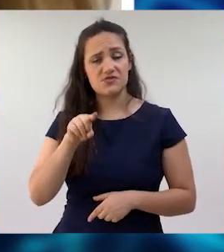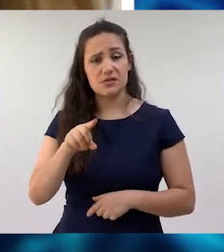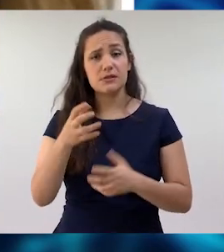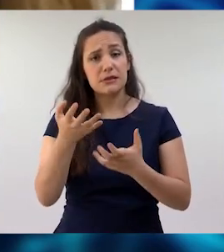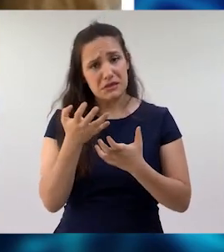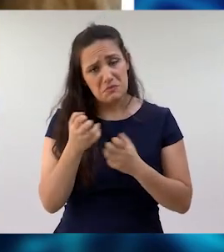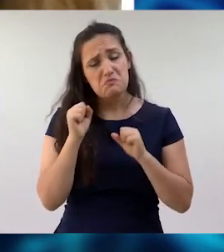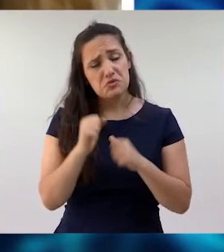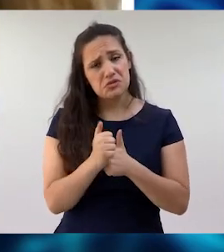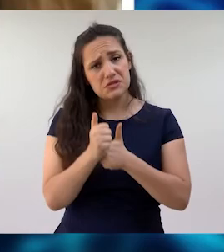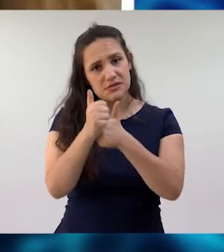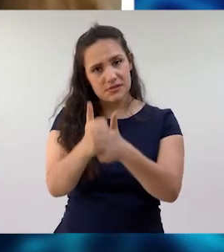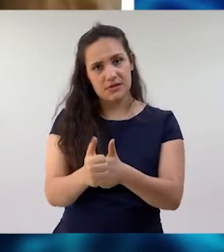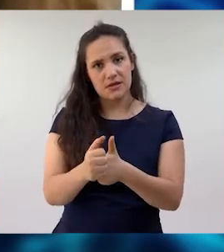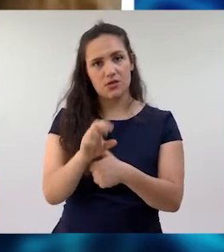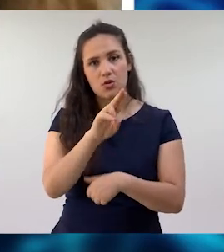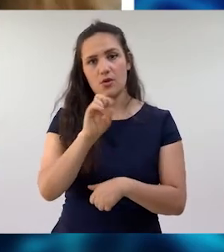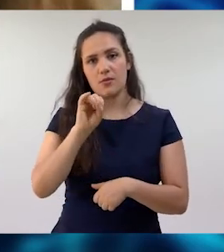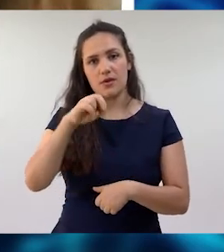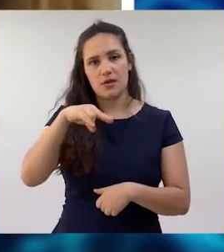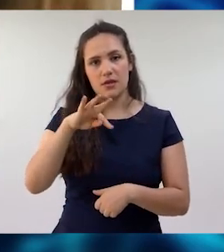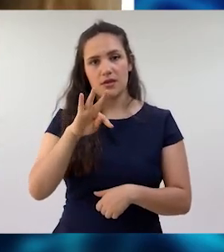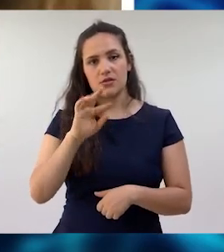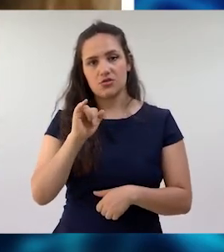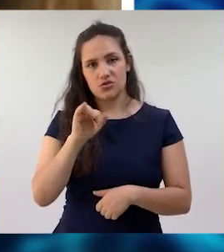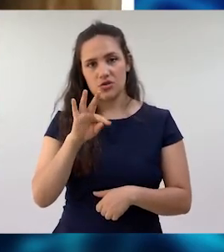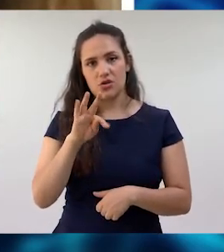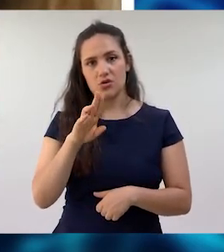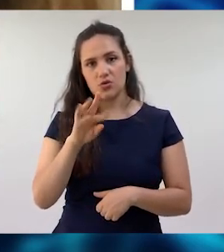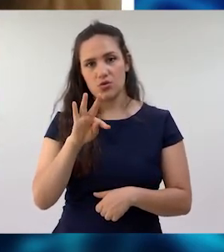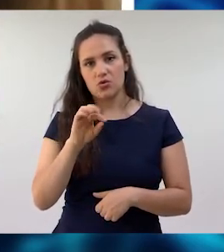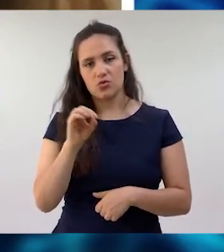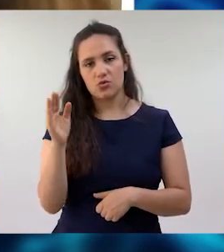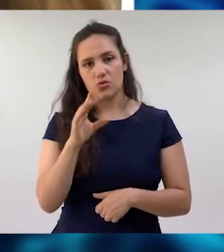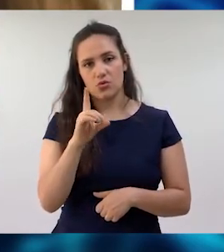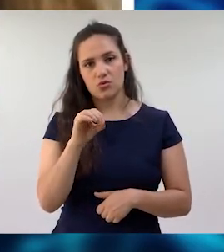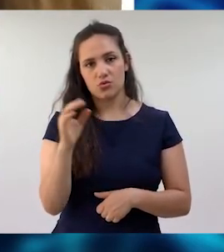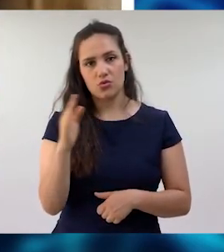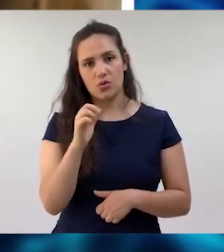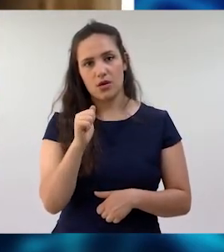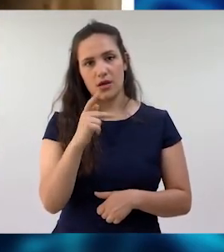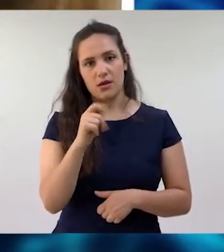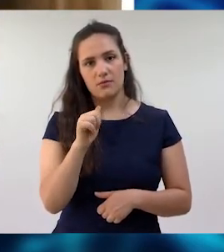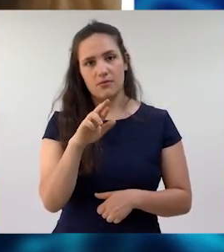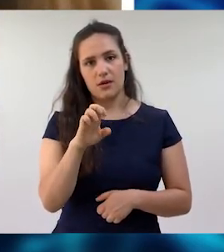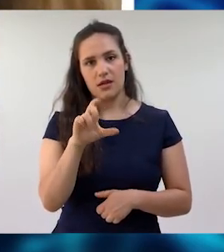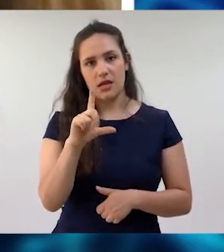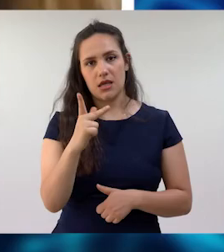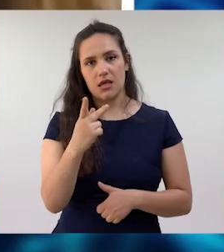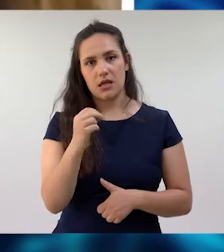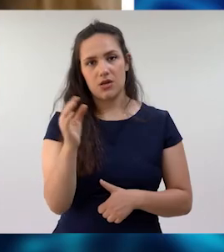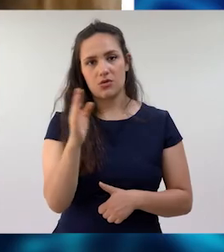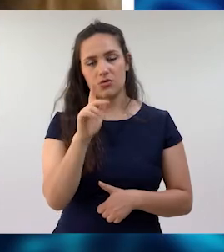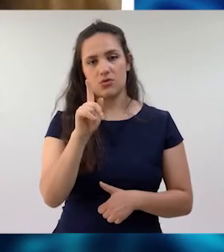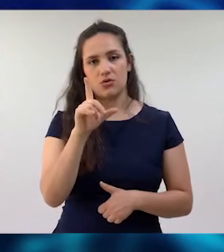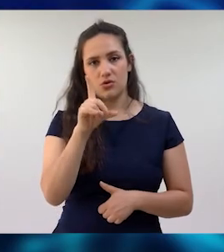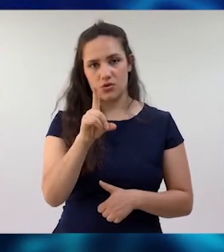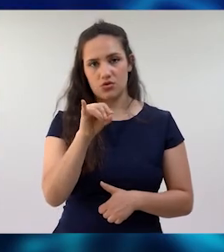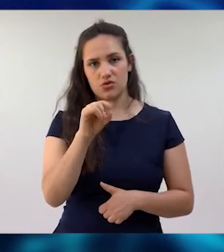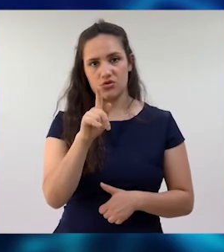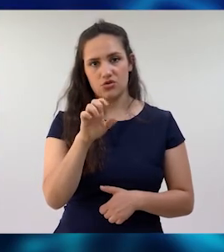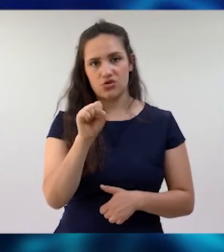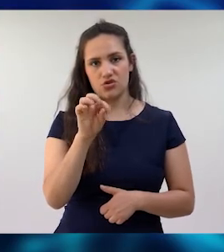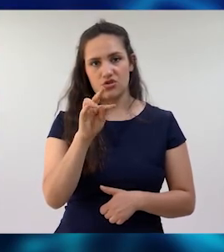vocês quiserem, sigam a gente no Instituto do Aparelho Digestivo, no Instagram, no